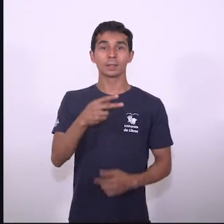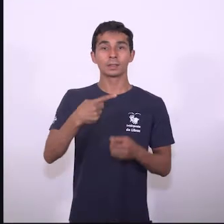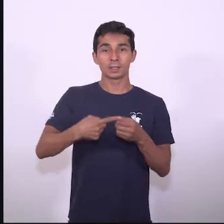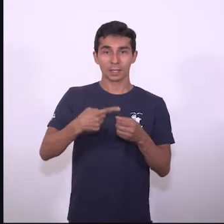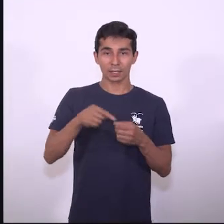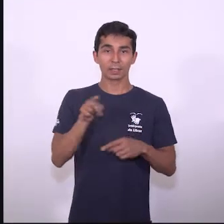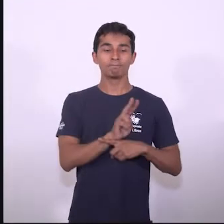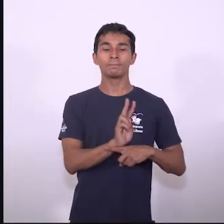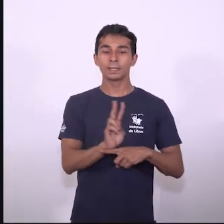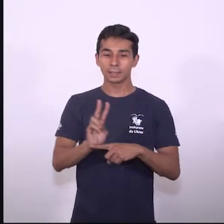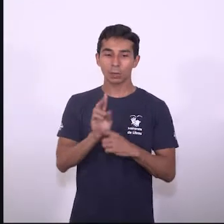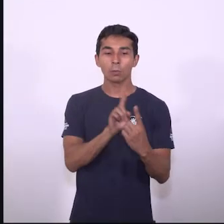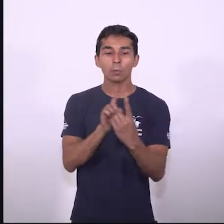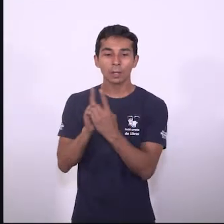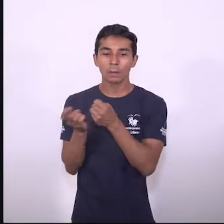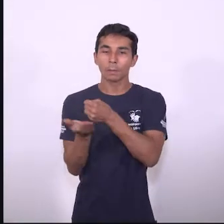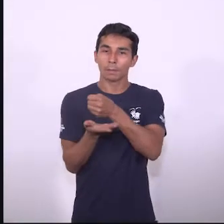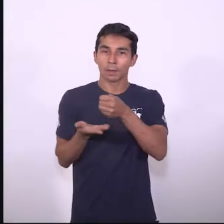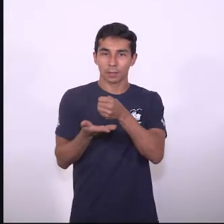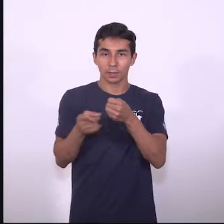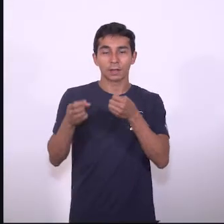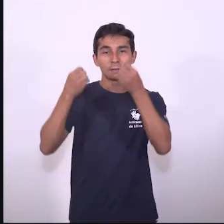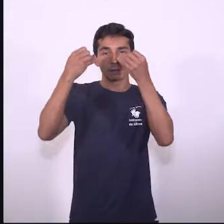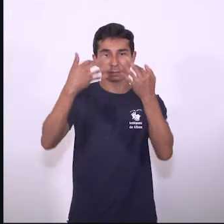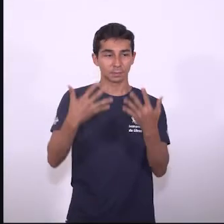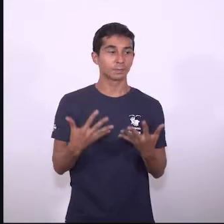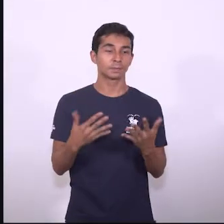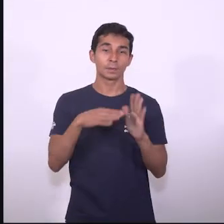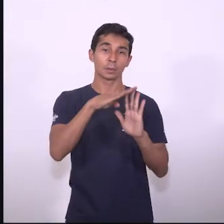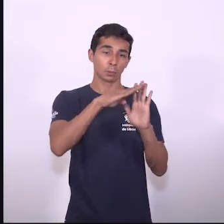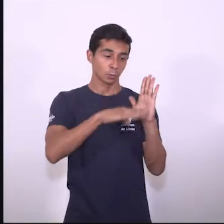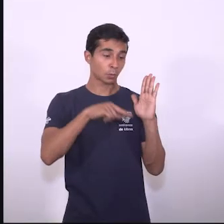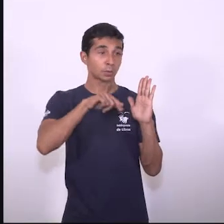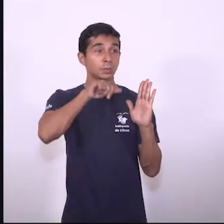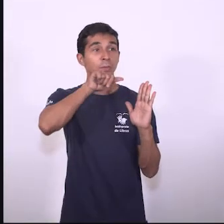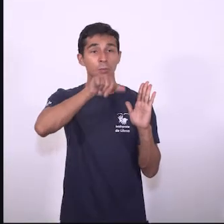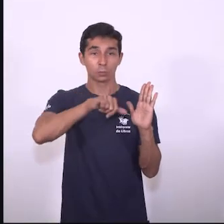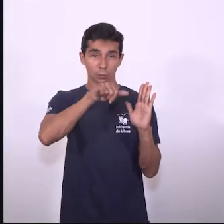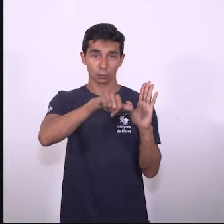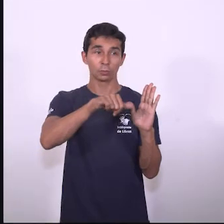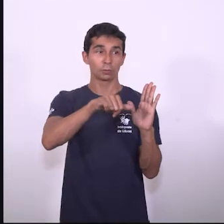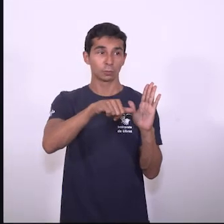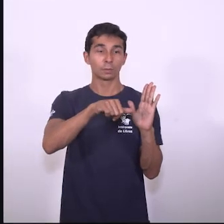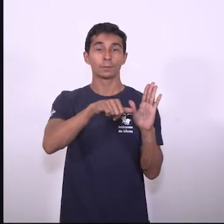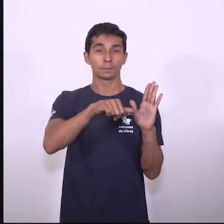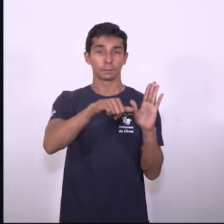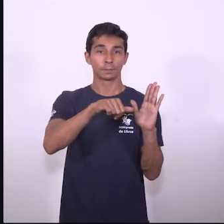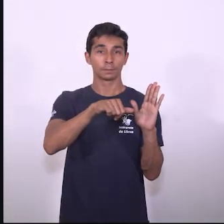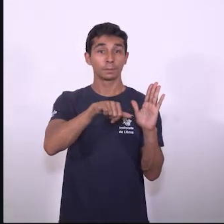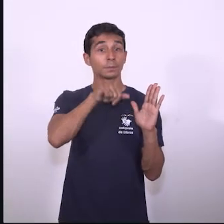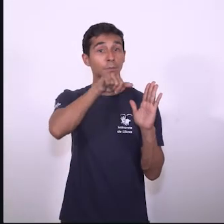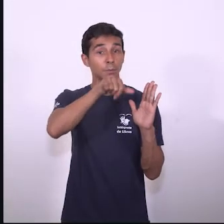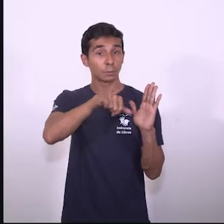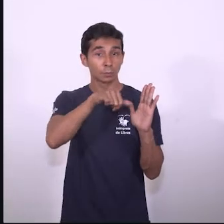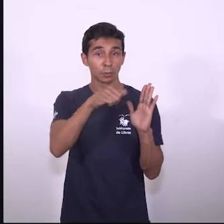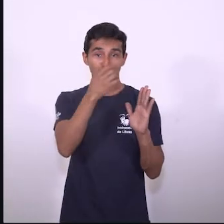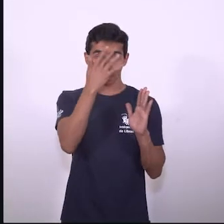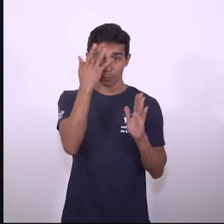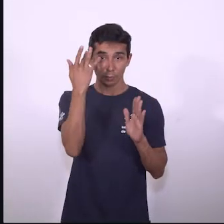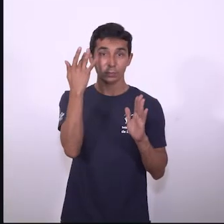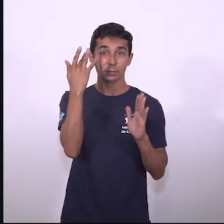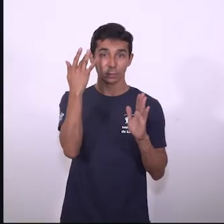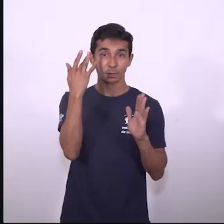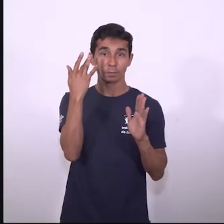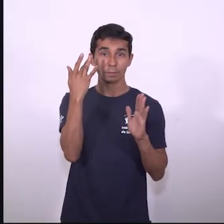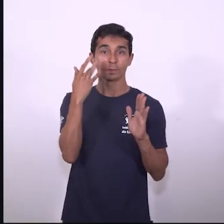explicar então a mudança do nosso protocolo para o acompanhamento dos sintomáticos